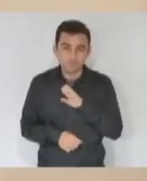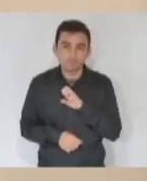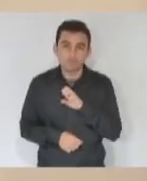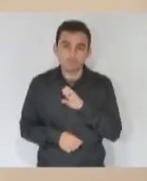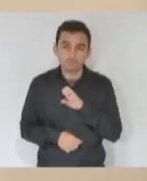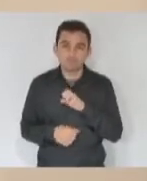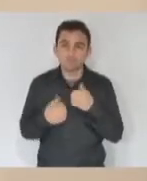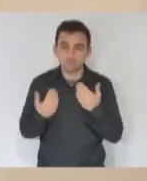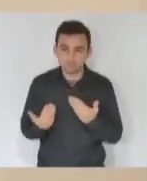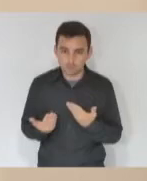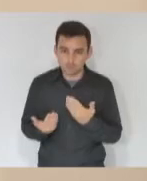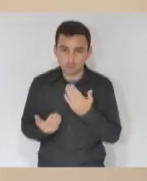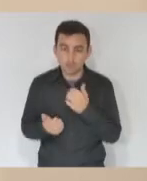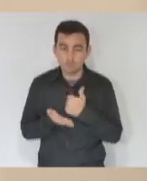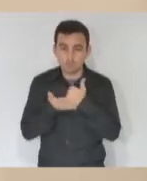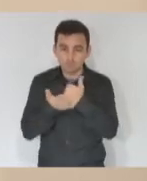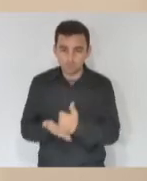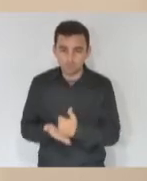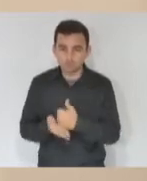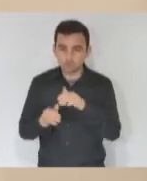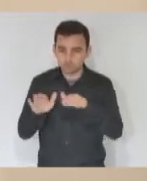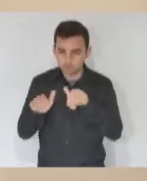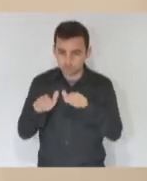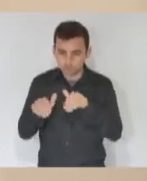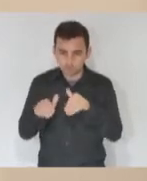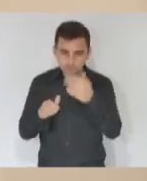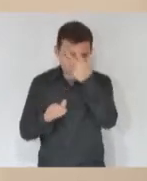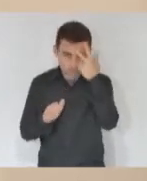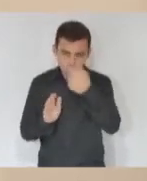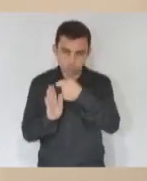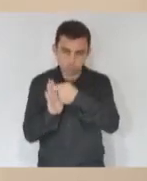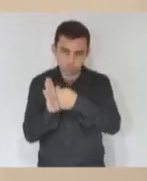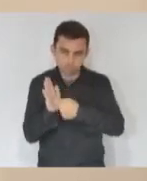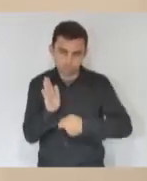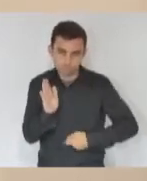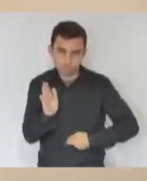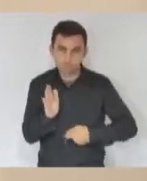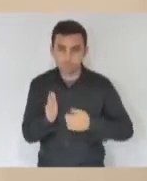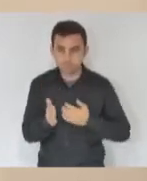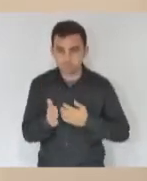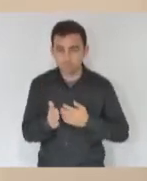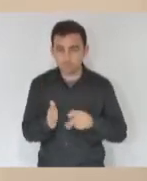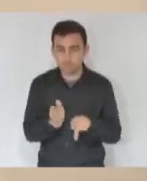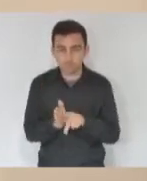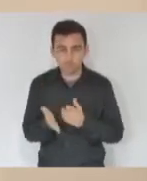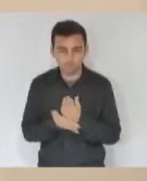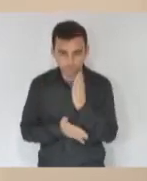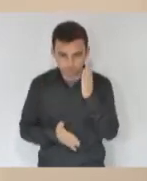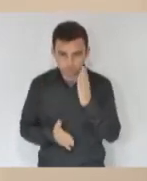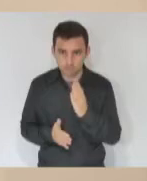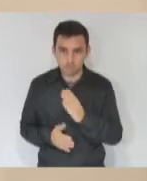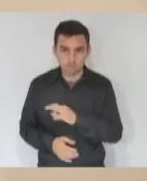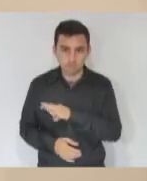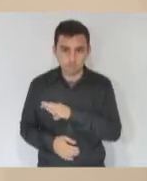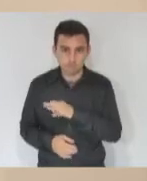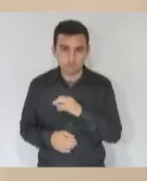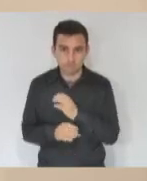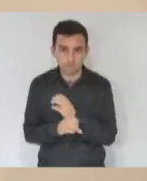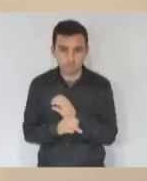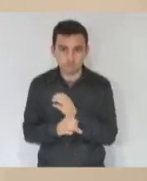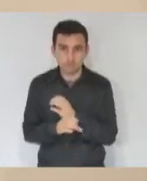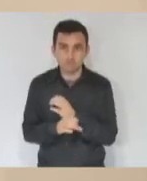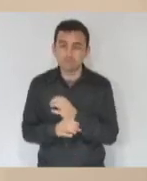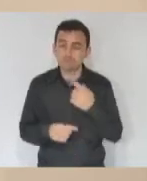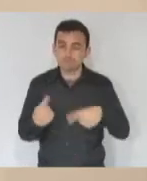à convocação de todos os candidatos aprovados no último concurso público da Polícia Civil. Em discussão. Não havendo quem queira discutir,